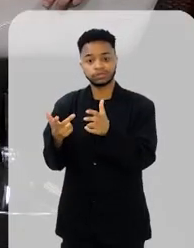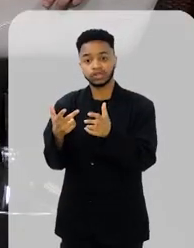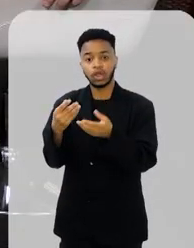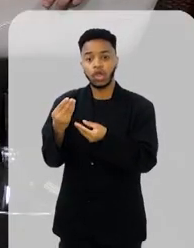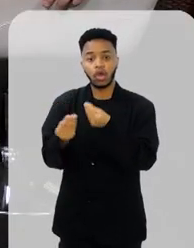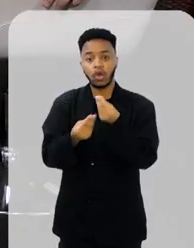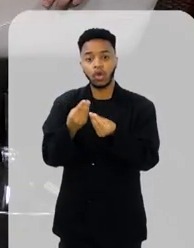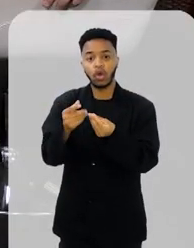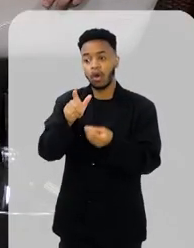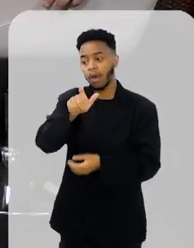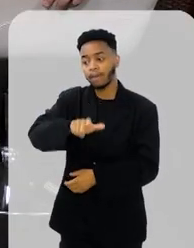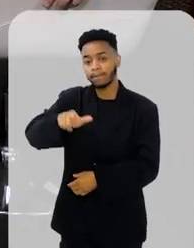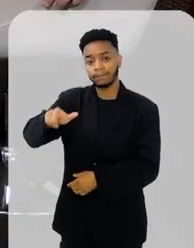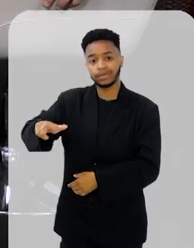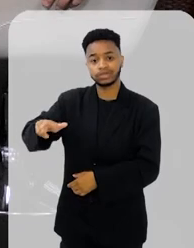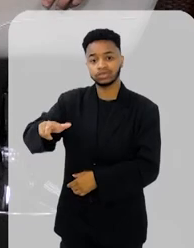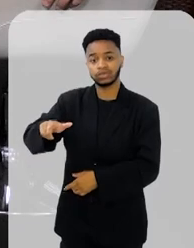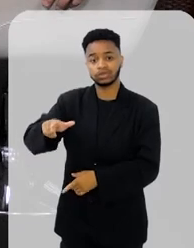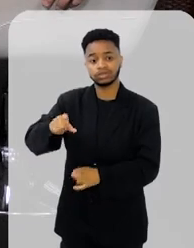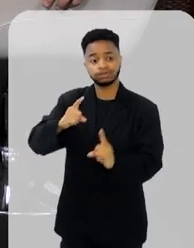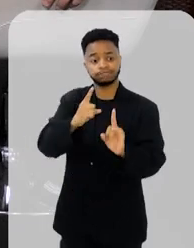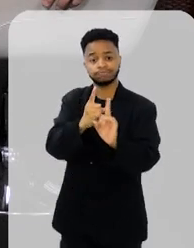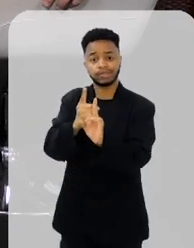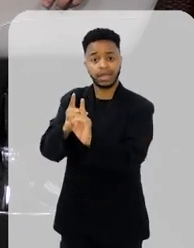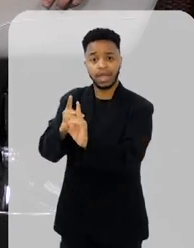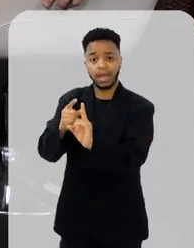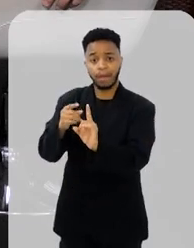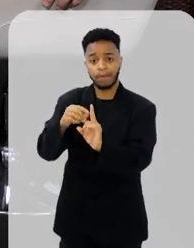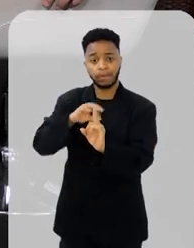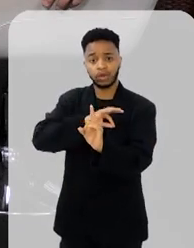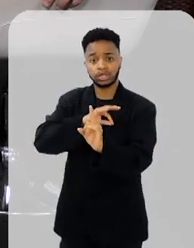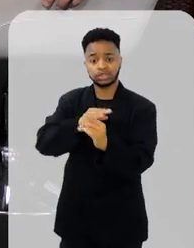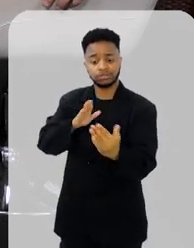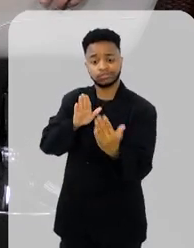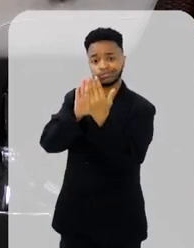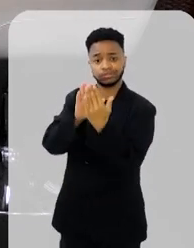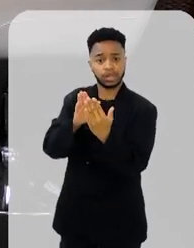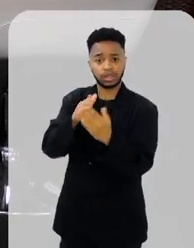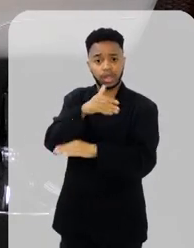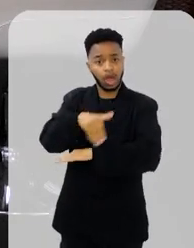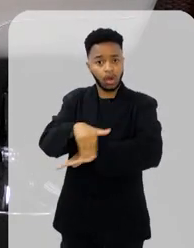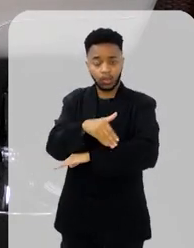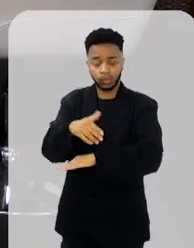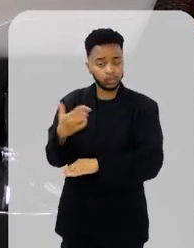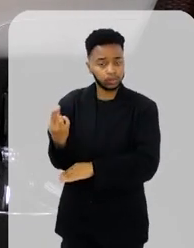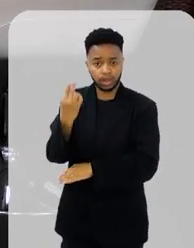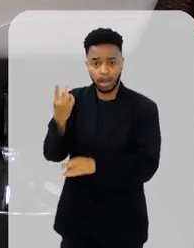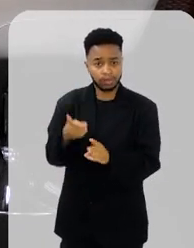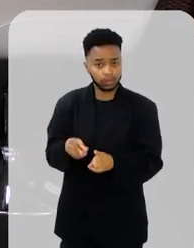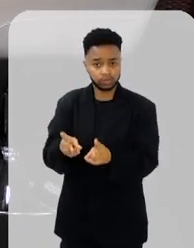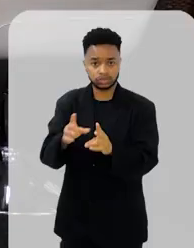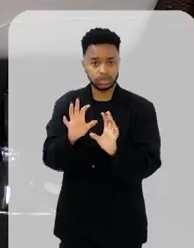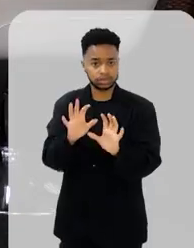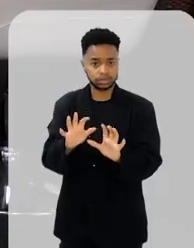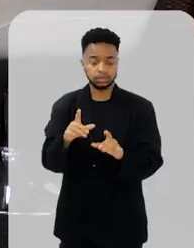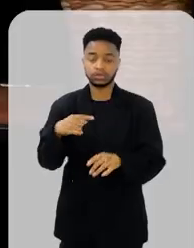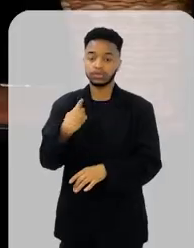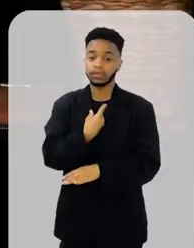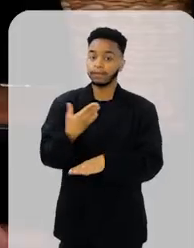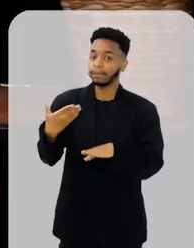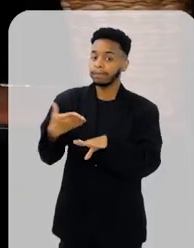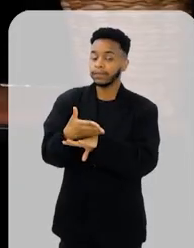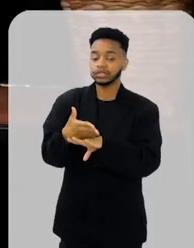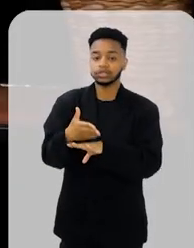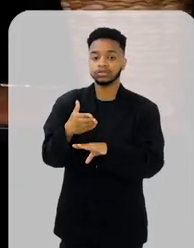a forma como essas pessoas são abordadas na rua. Participamos, inclusive, há pouco